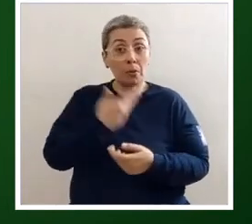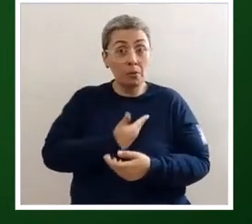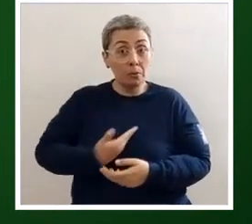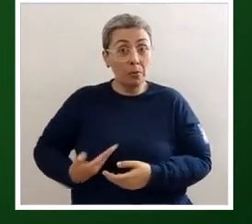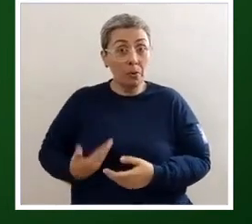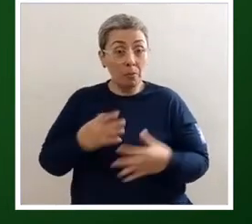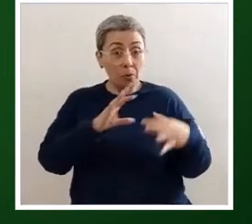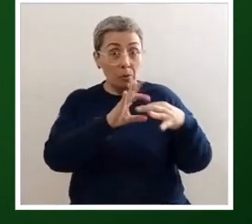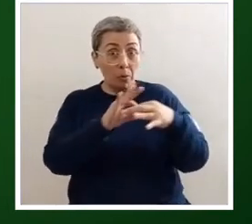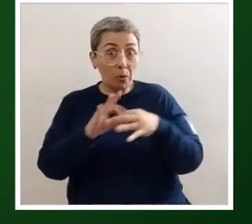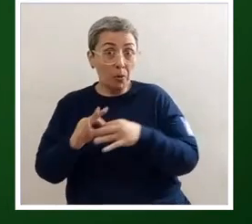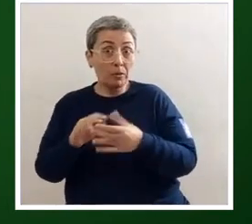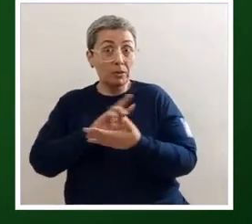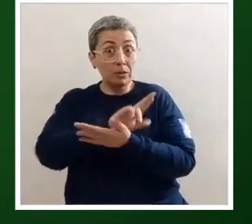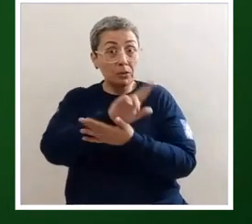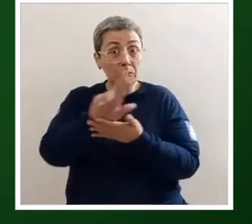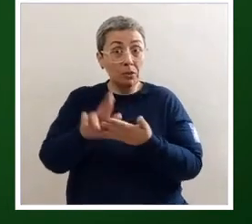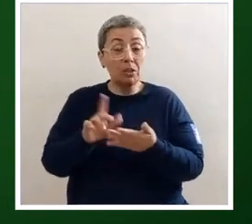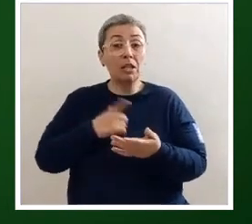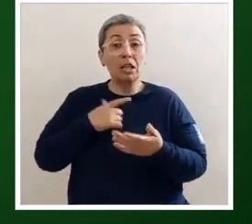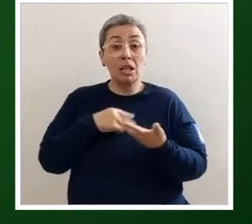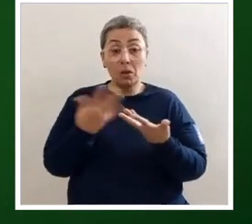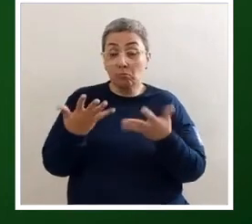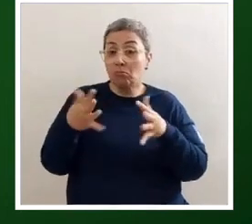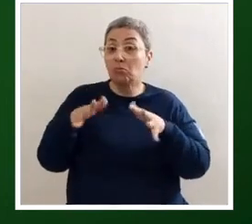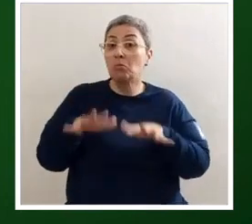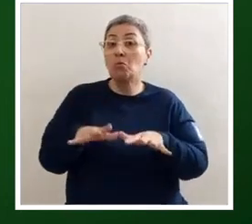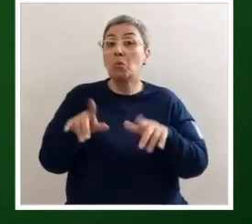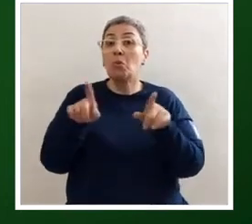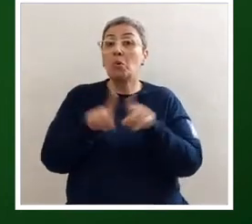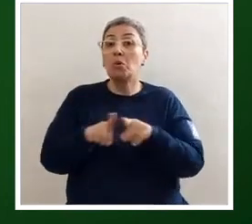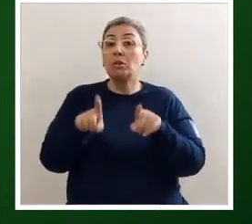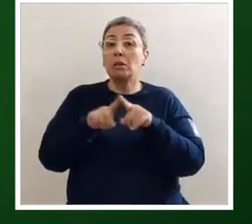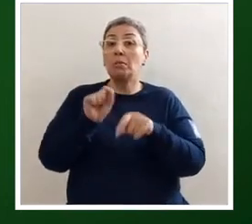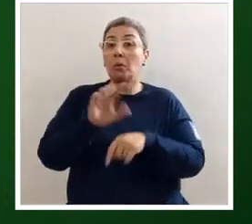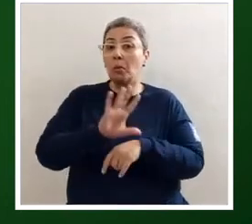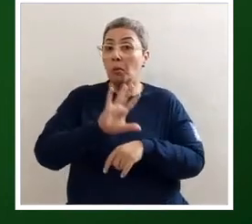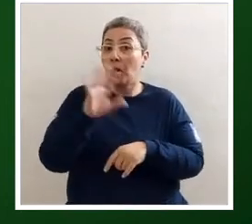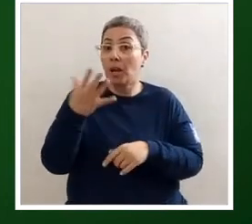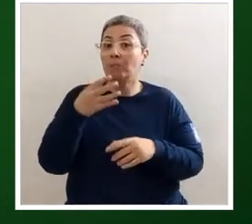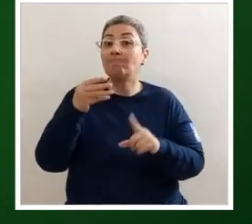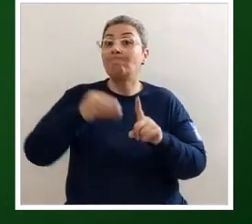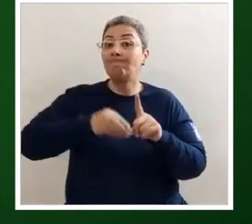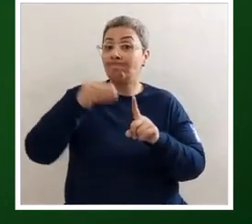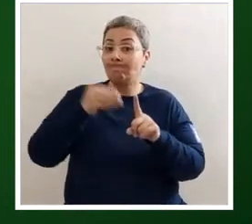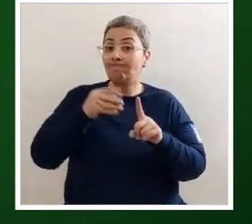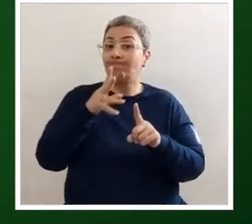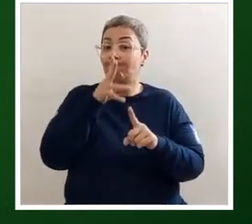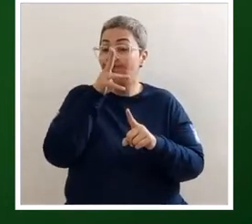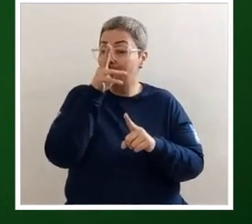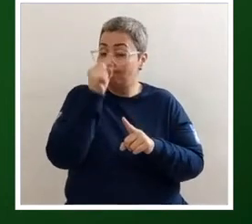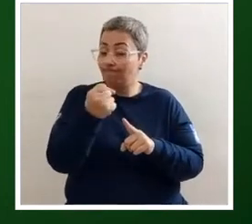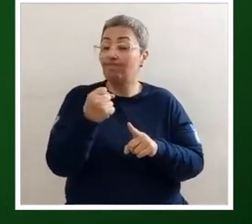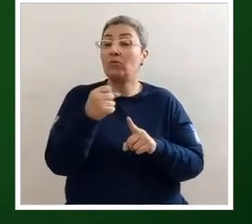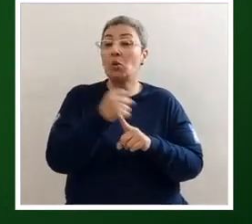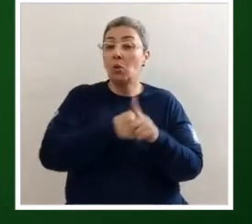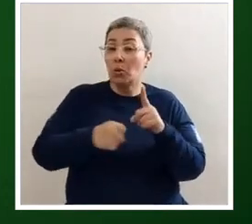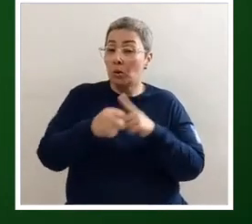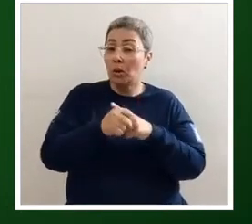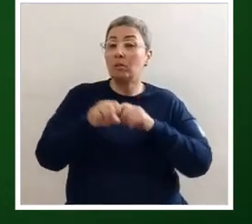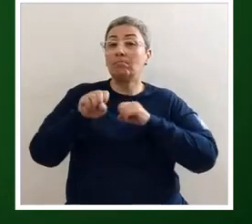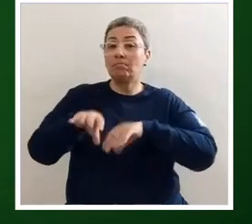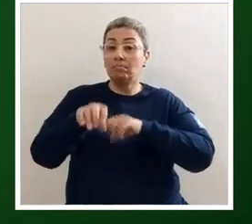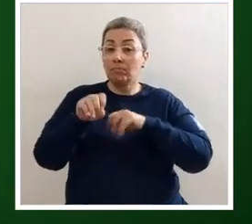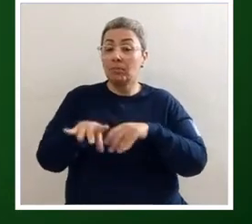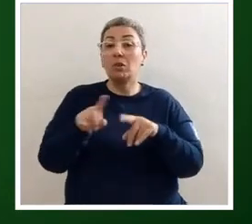esse contexto de diversidade incluindo também situações de alta vulnerabilidade social Educacional